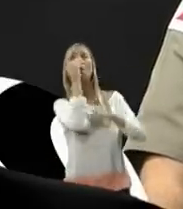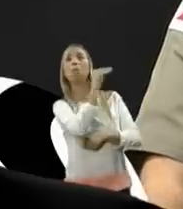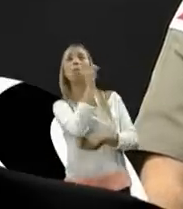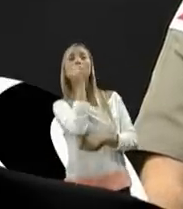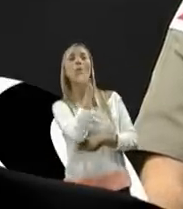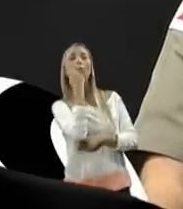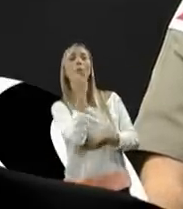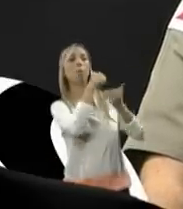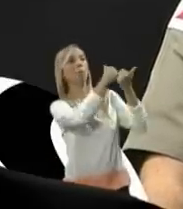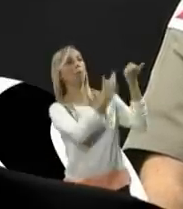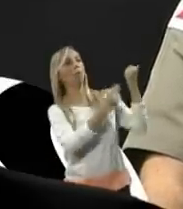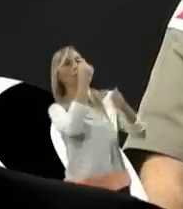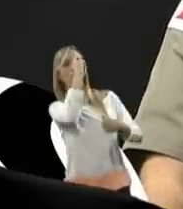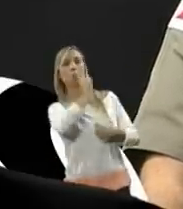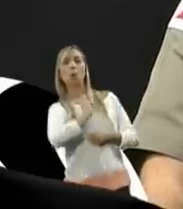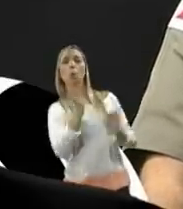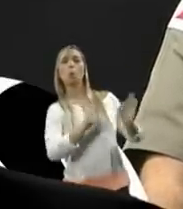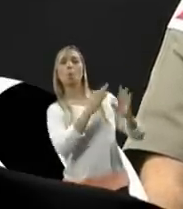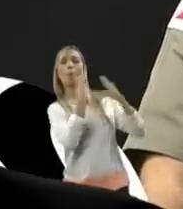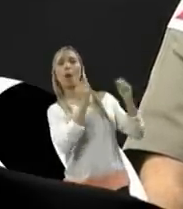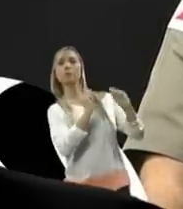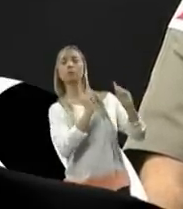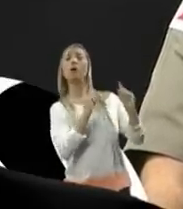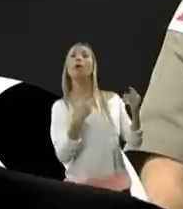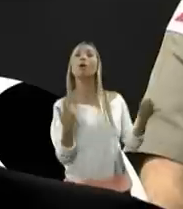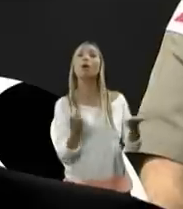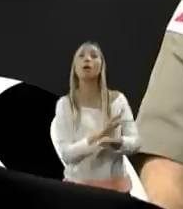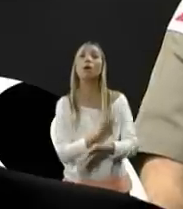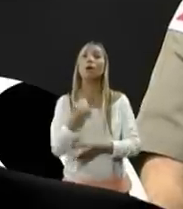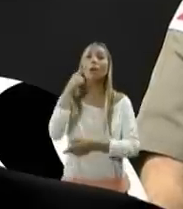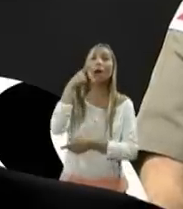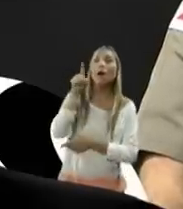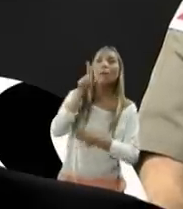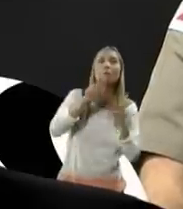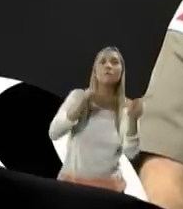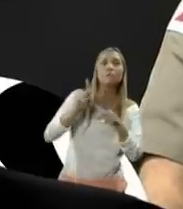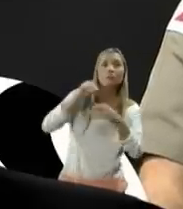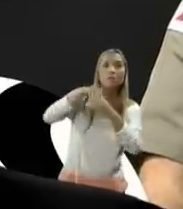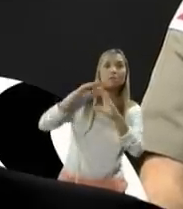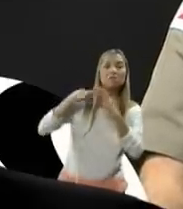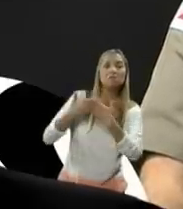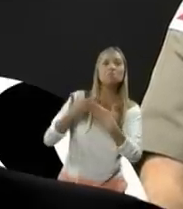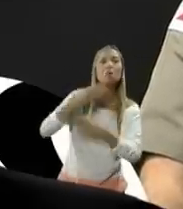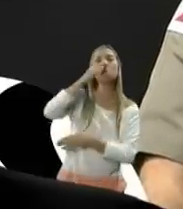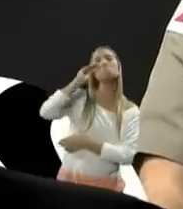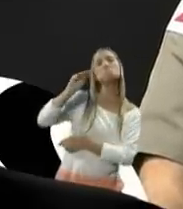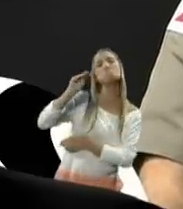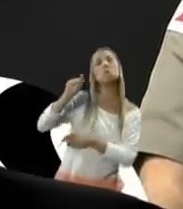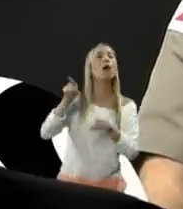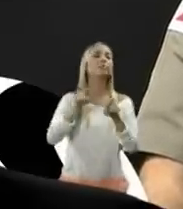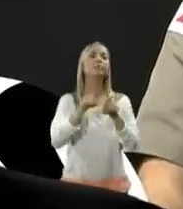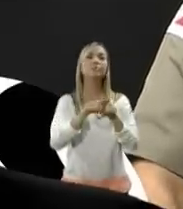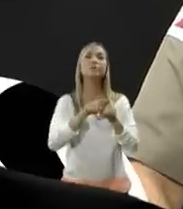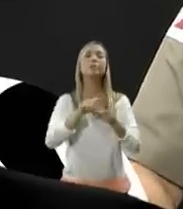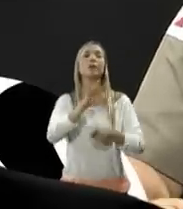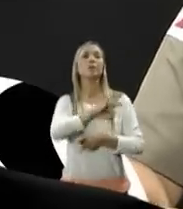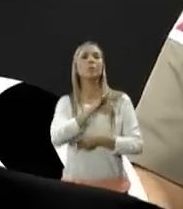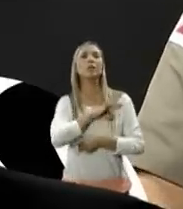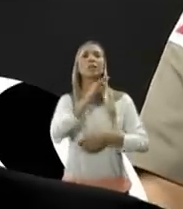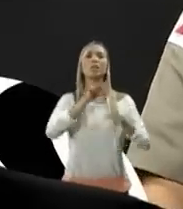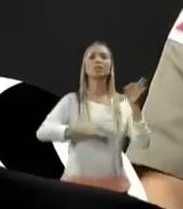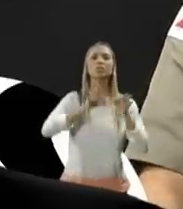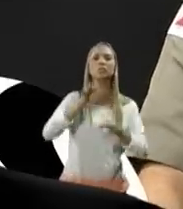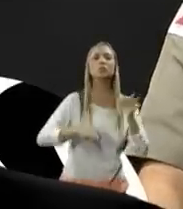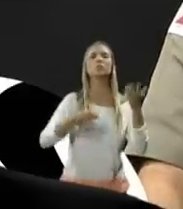vê-los como autoridade, e aí não reconhece professores como autoridade, policiais, juízes, promotores, delegados como... Então